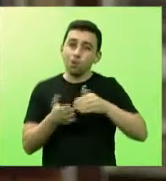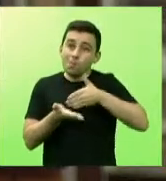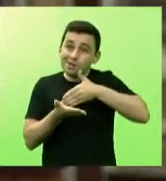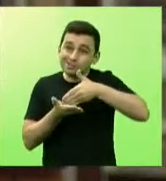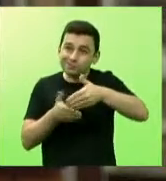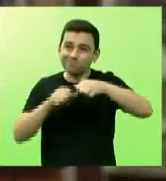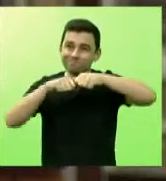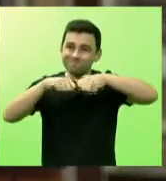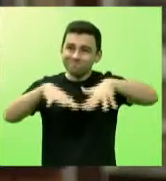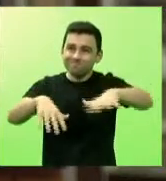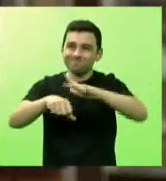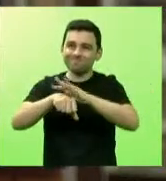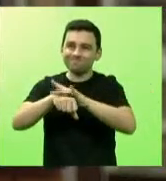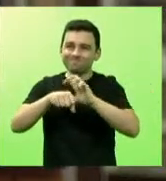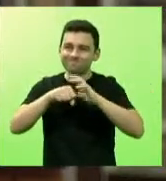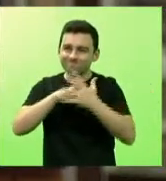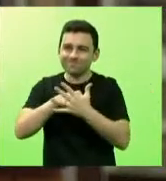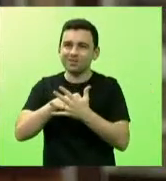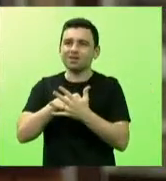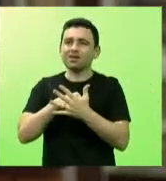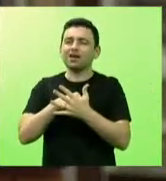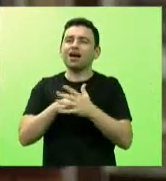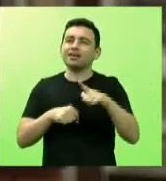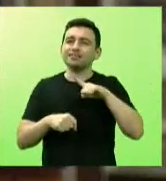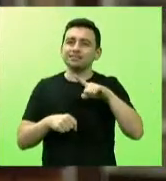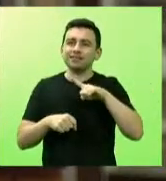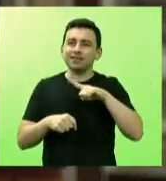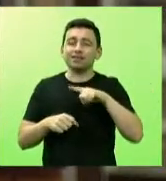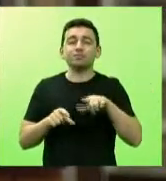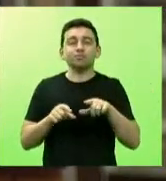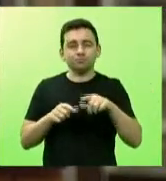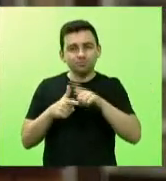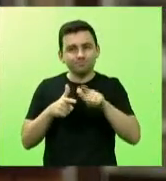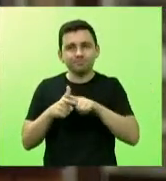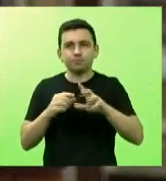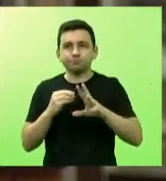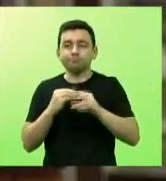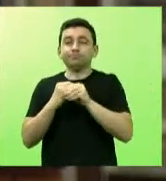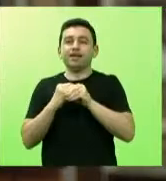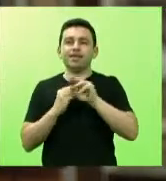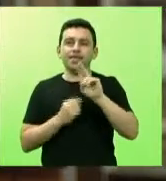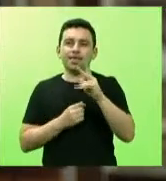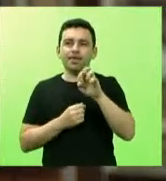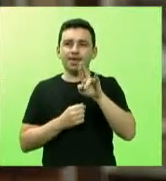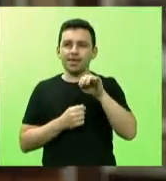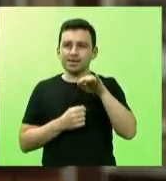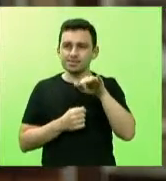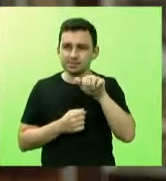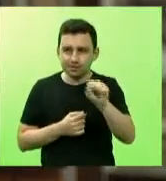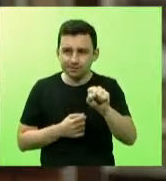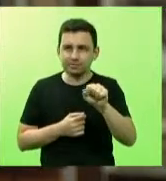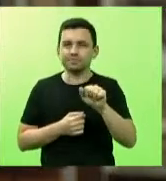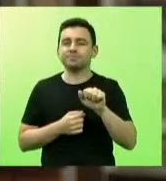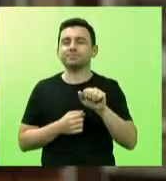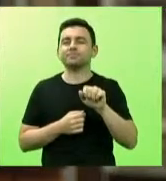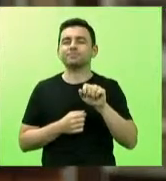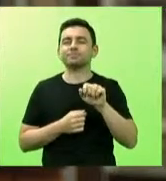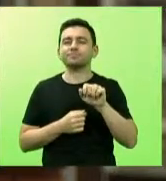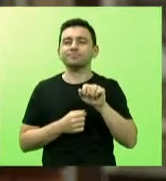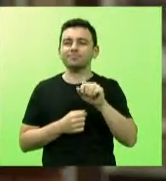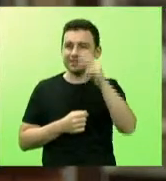pandemia, teve a questão da incorporação da IRESA. A tão temida IRESA, né, deputado Maurício